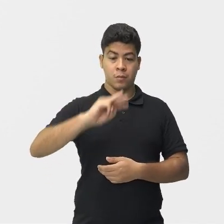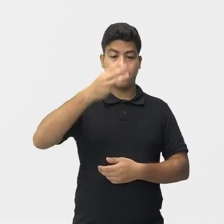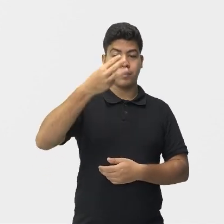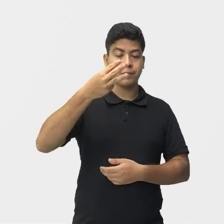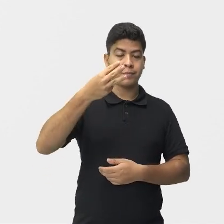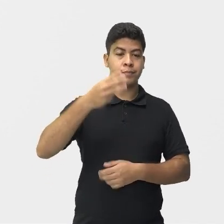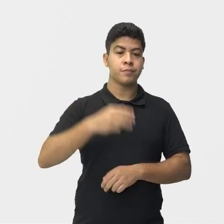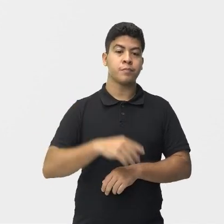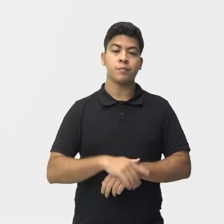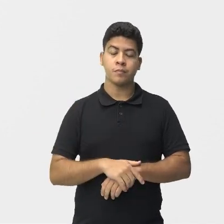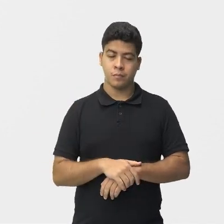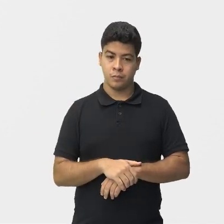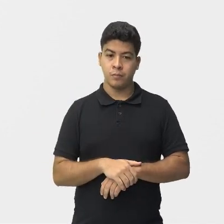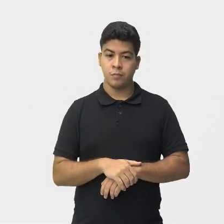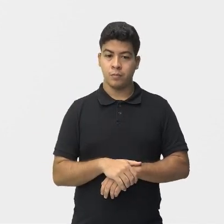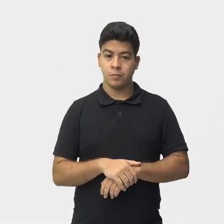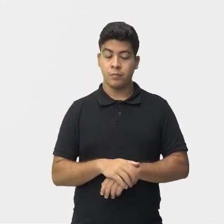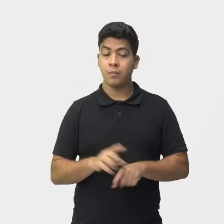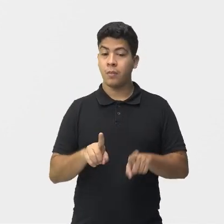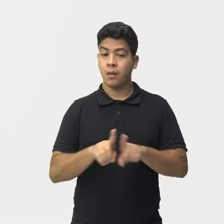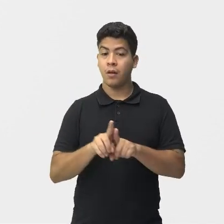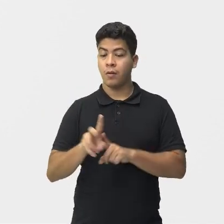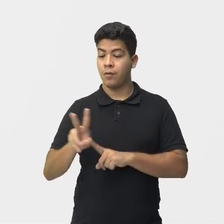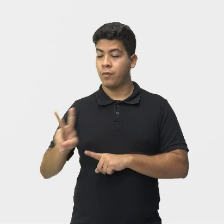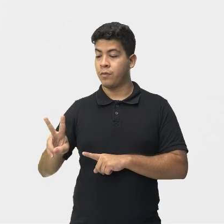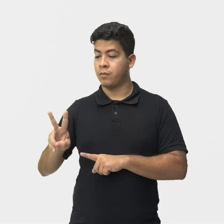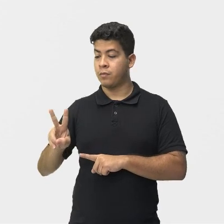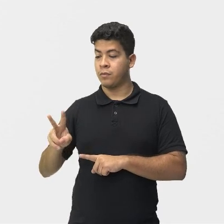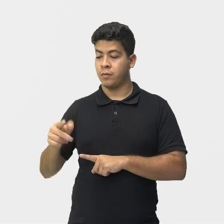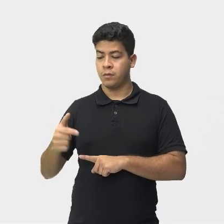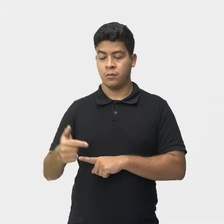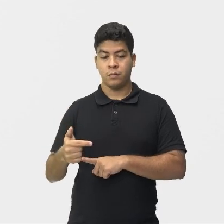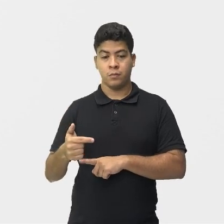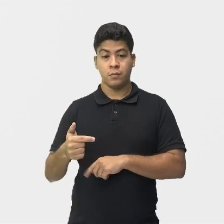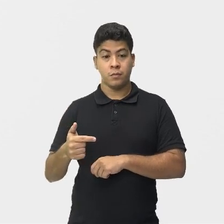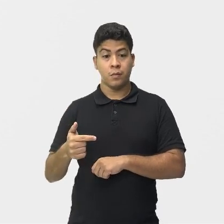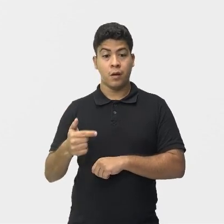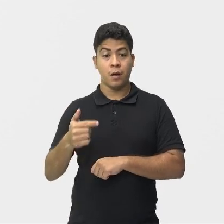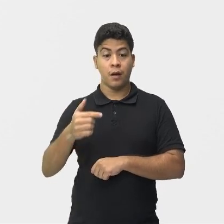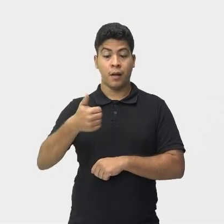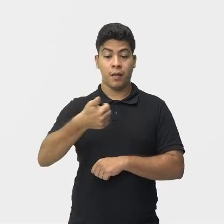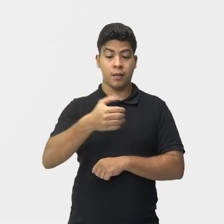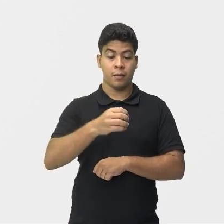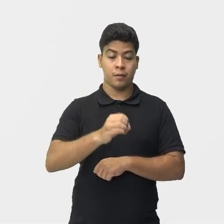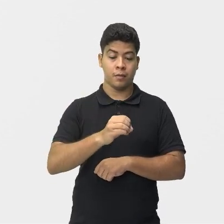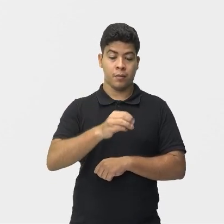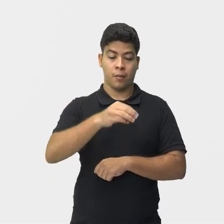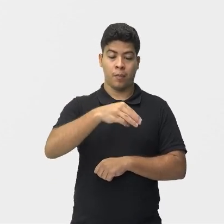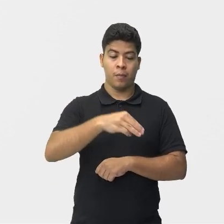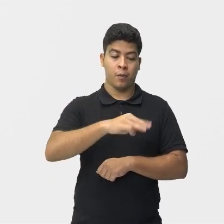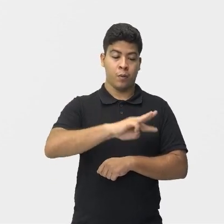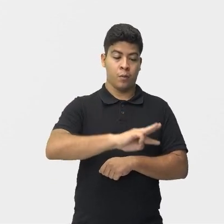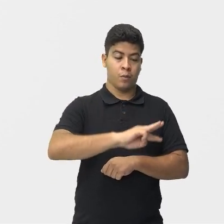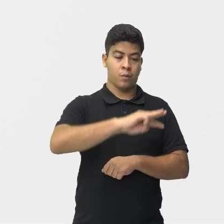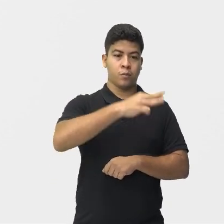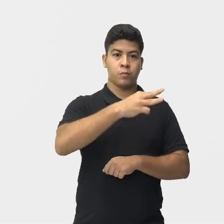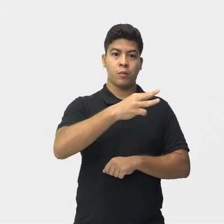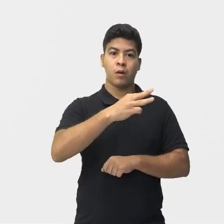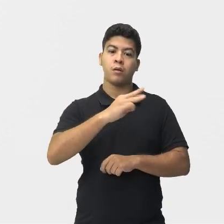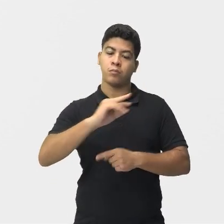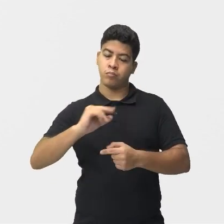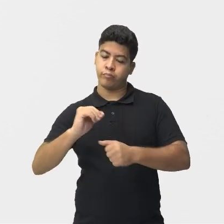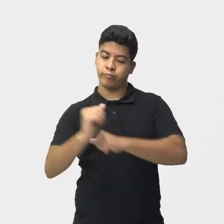cúbicos. Tá certo? Ele vai para um volume V2, né? Ele se expande, aumenta de volume e passa a ter 10 metros cúbicos, né? Ele dobra de